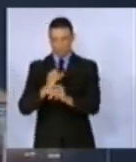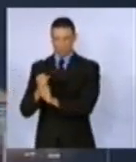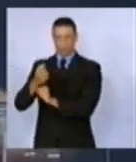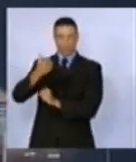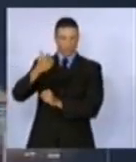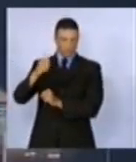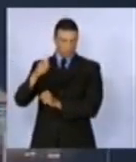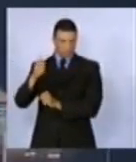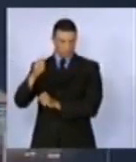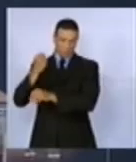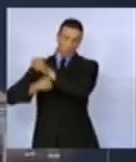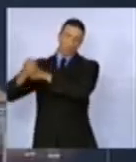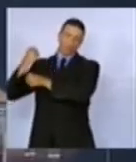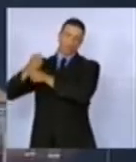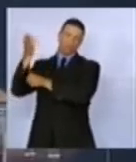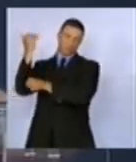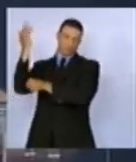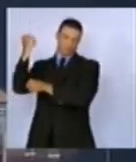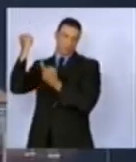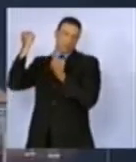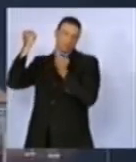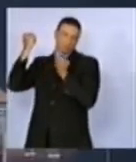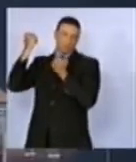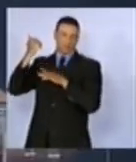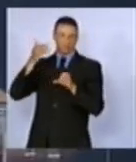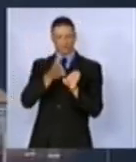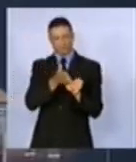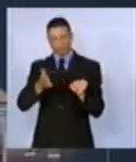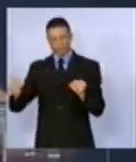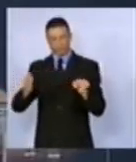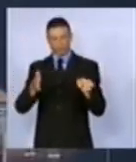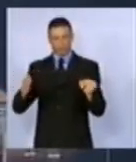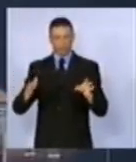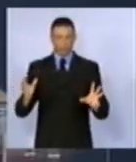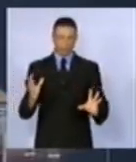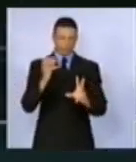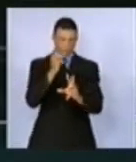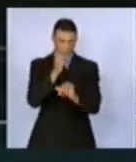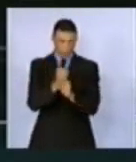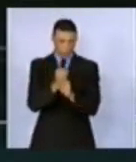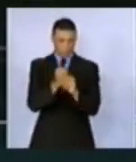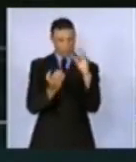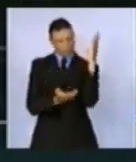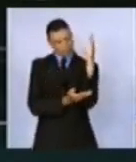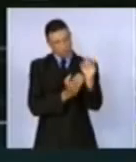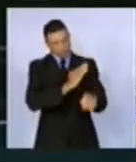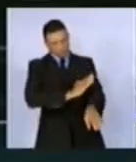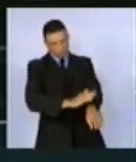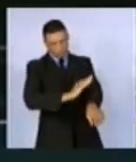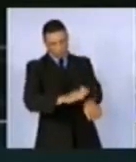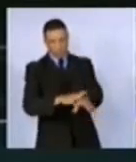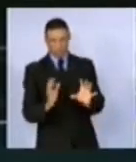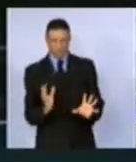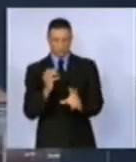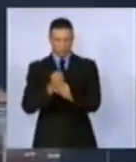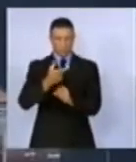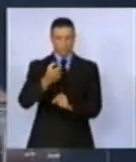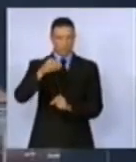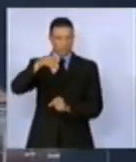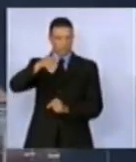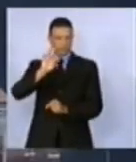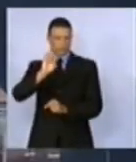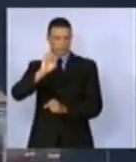passado nós tivemos uma safra de 52 mil 720.000 toneladas de cana com 34 unidades e